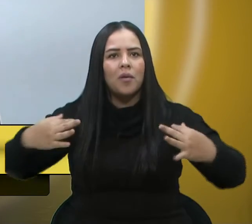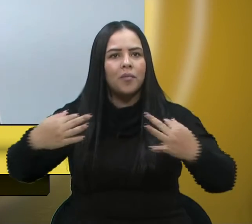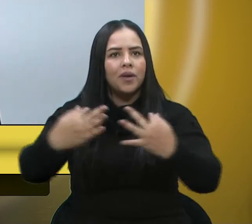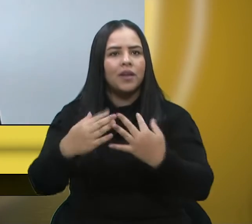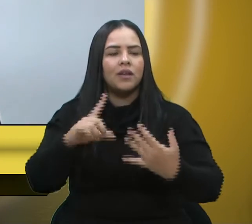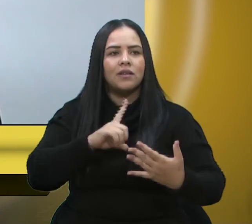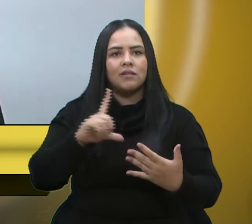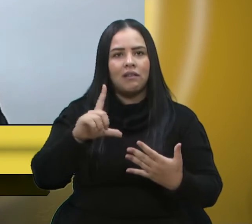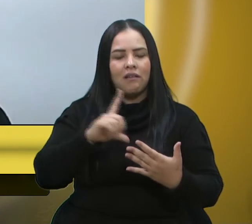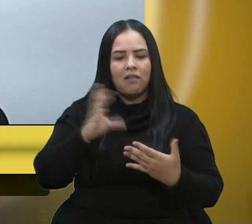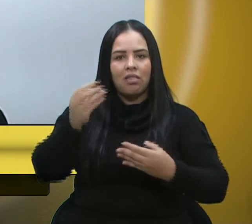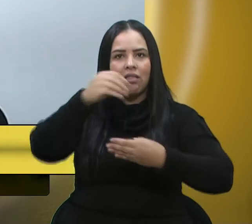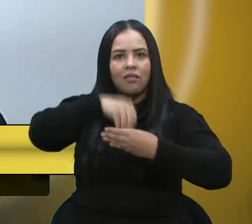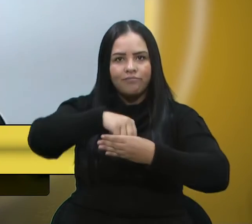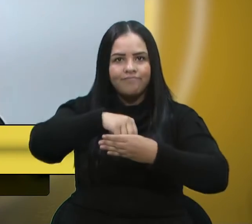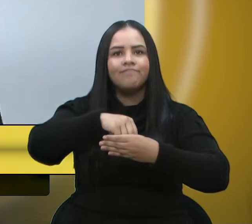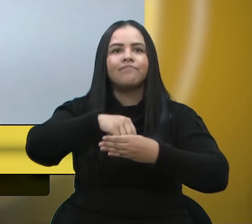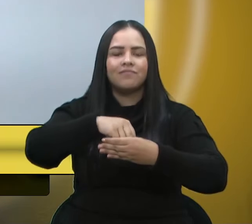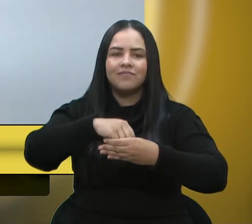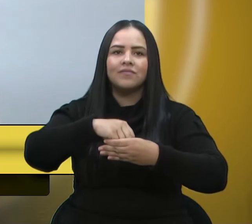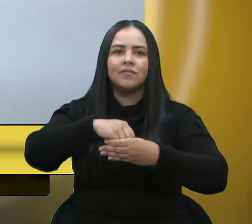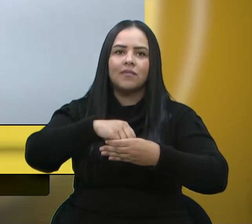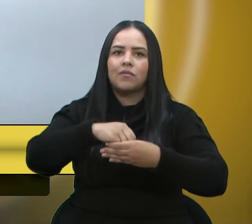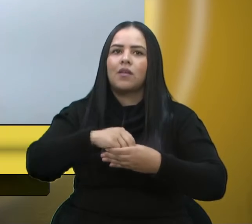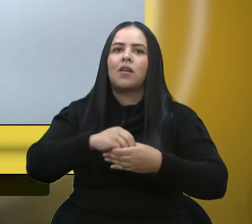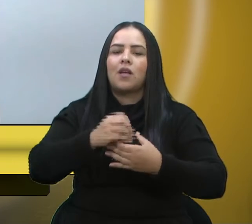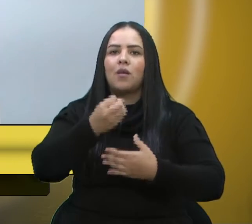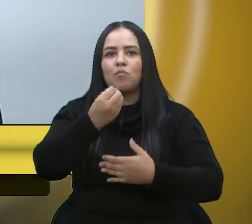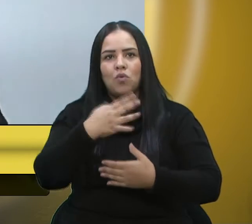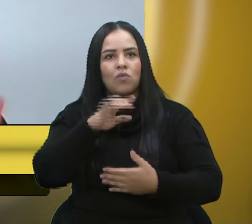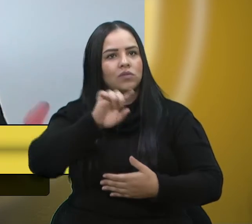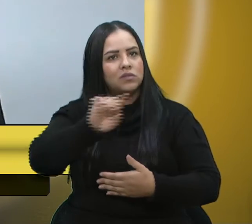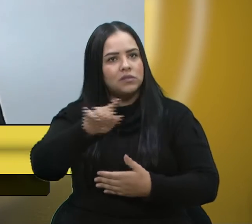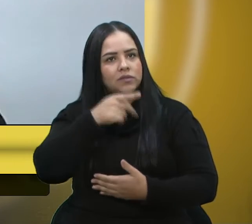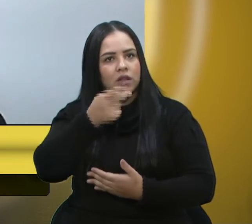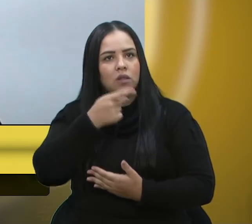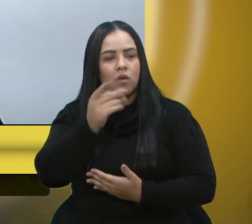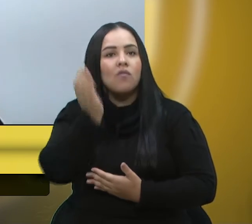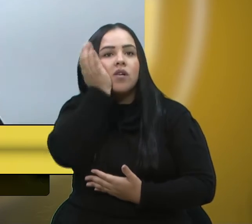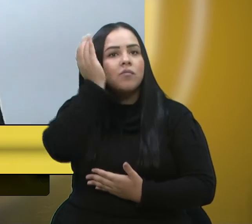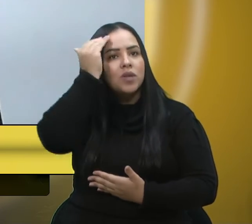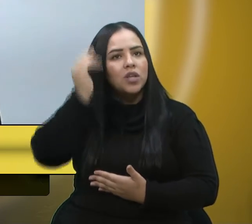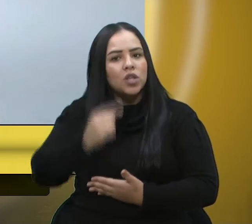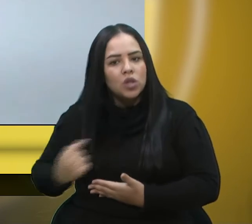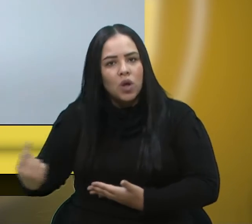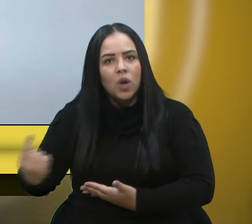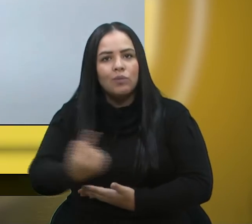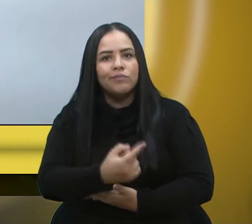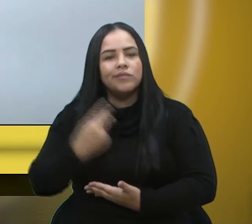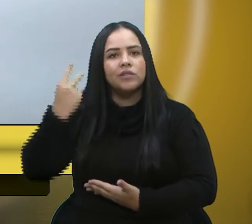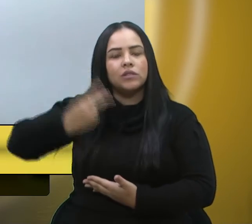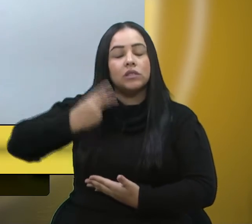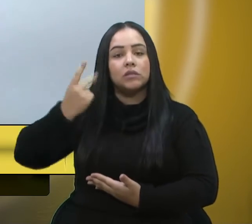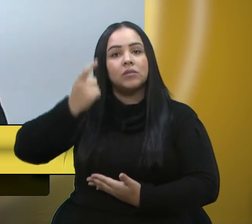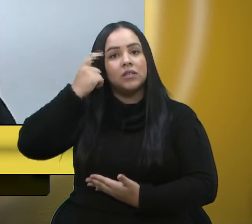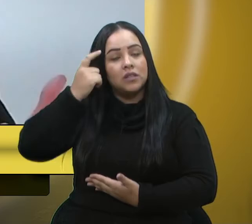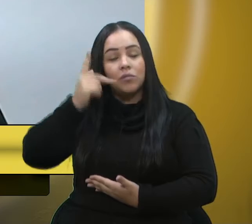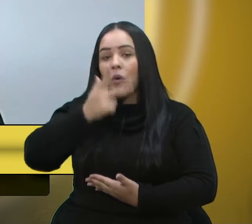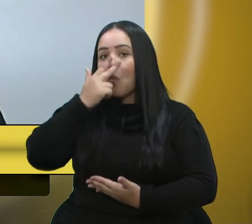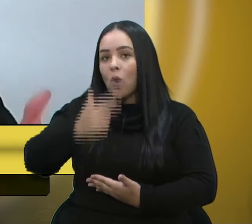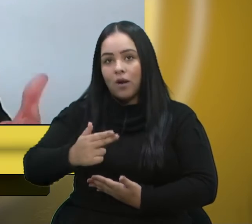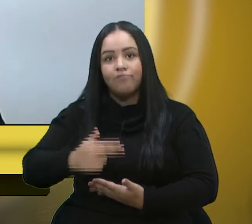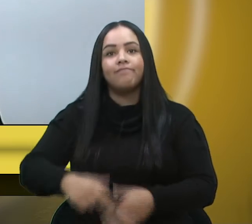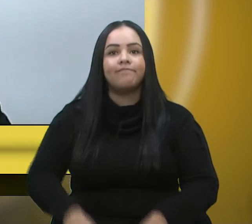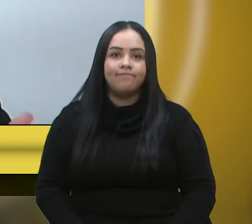relacionamento familiar. Então, é muito bem abordado, Felipe, e todos nós, vereadores, com certeza pensamos da mesma forma.